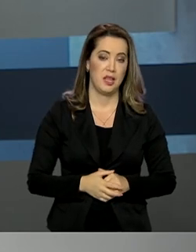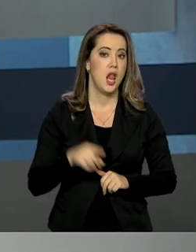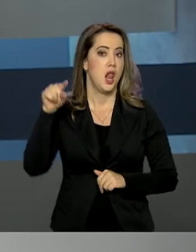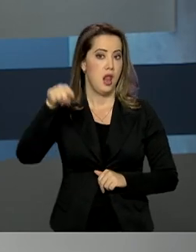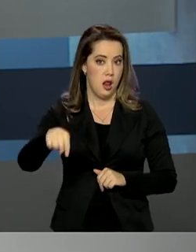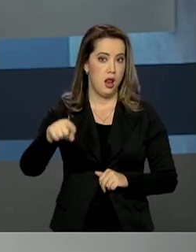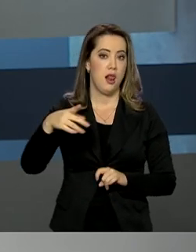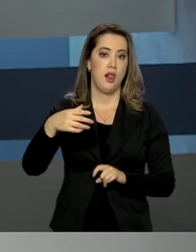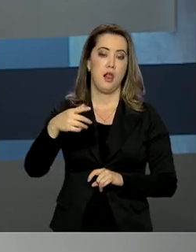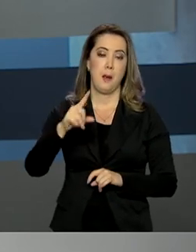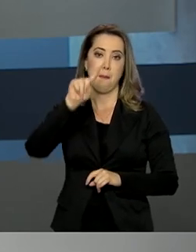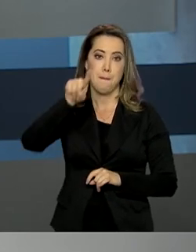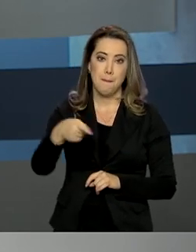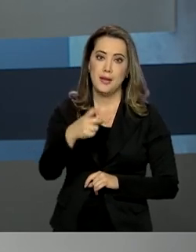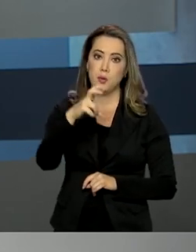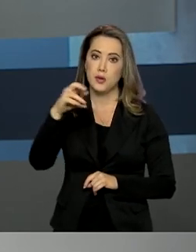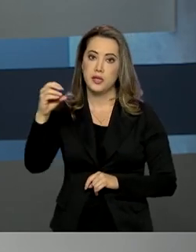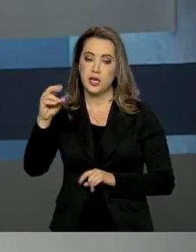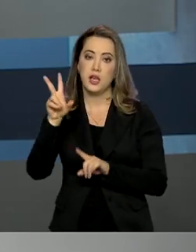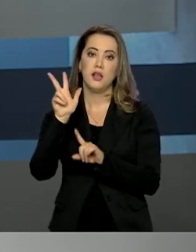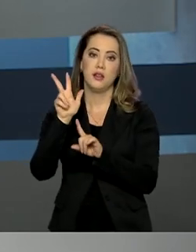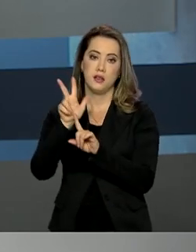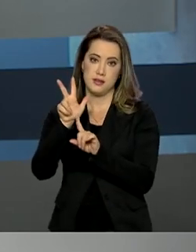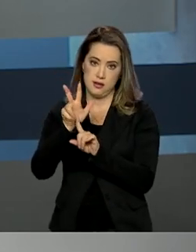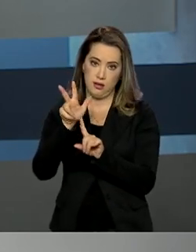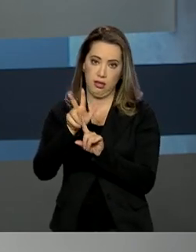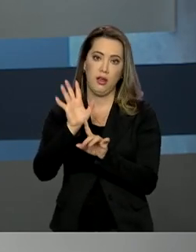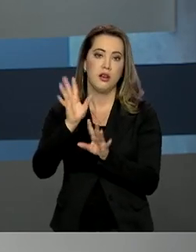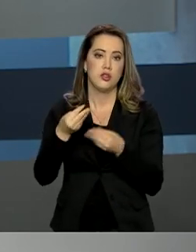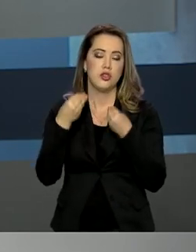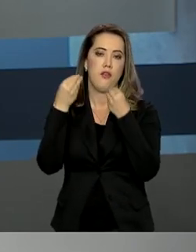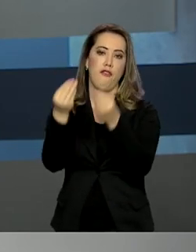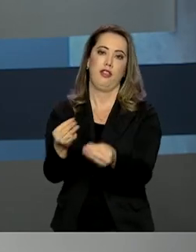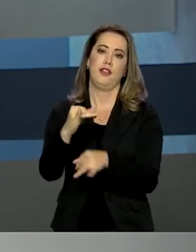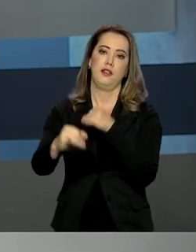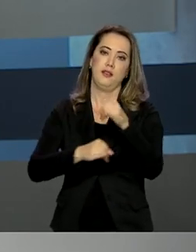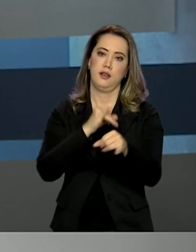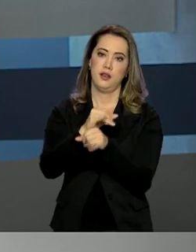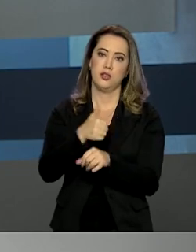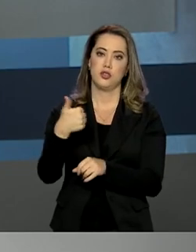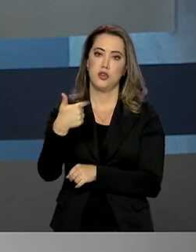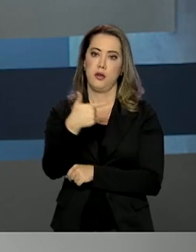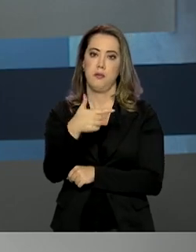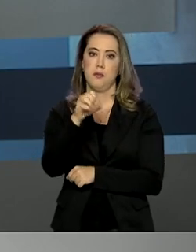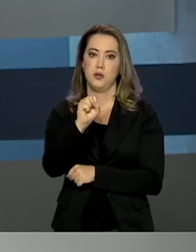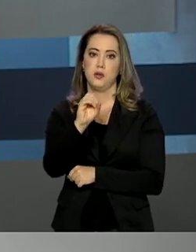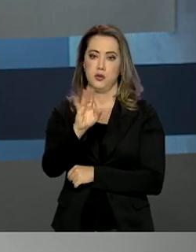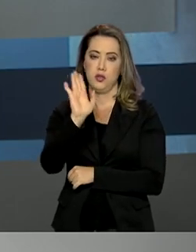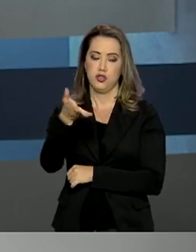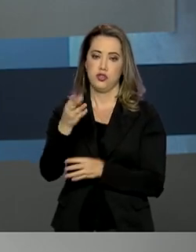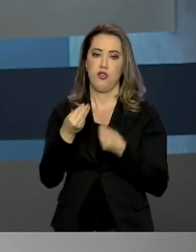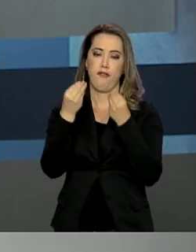Maranhão quase 1.500 as antenas do programa já foram instaladas sendo 1280 delas em escolas